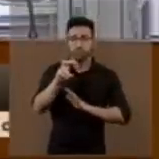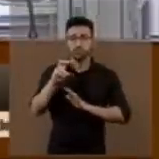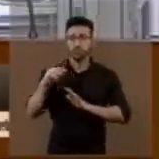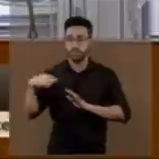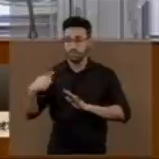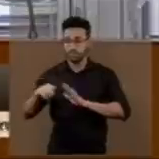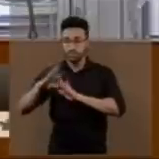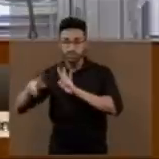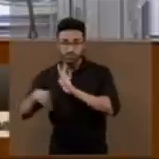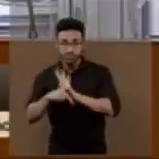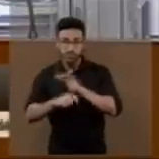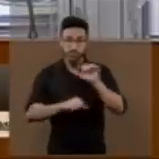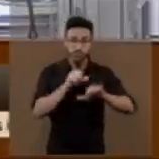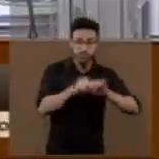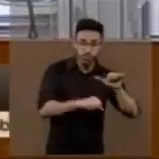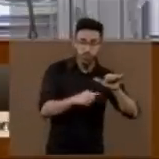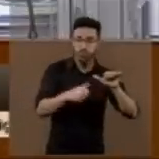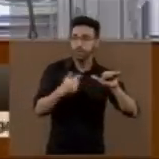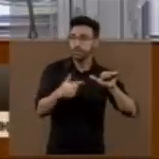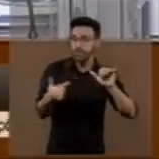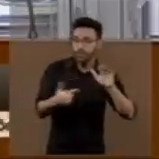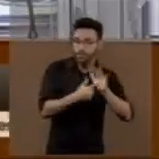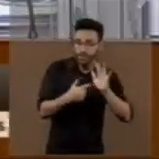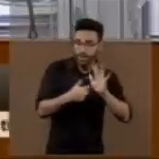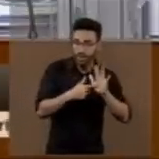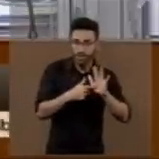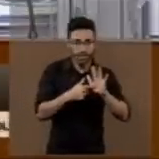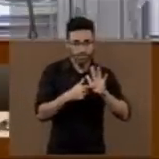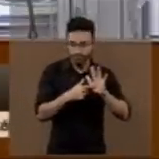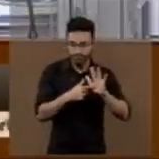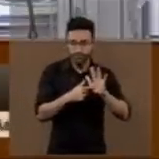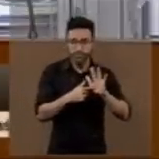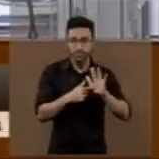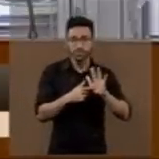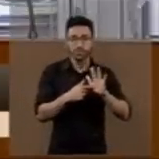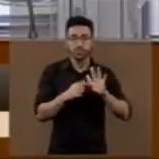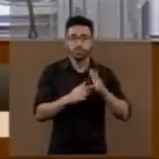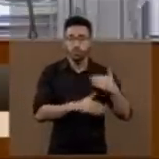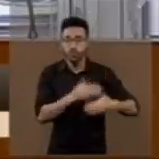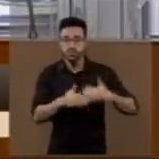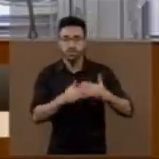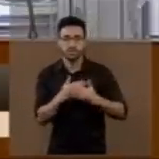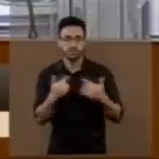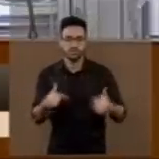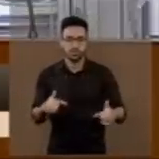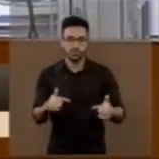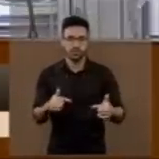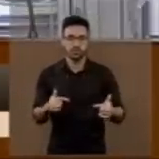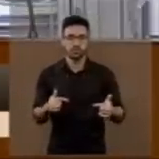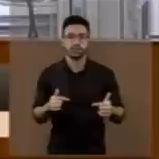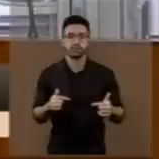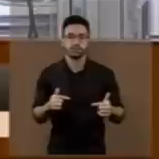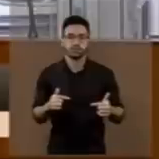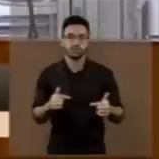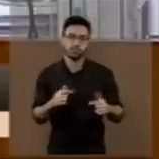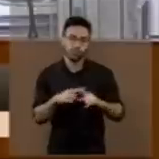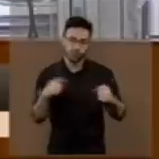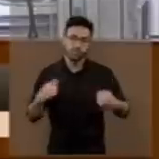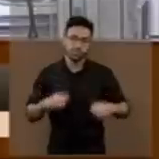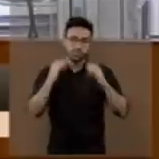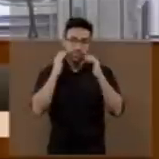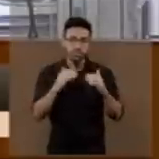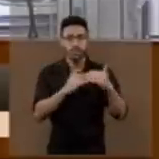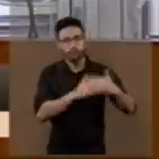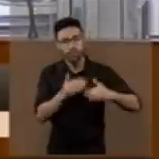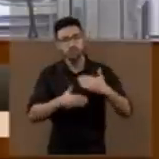não previa o devido processo legislativo, que é o que nós estamos... o devido processo legal tributário, que nós estamos considerando que tem de ter, e,